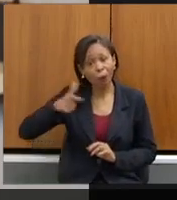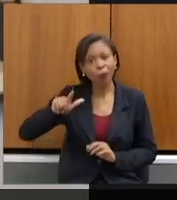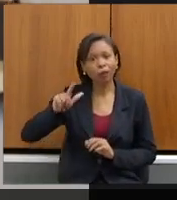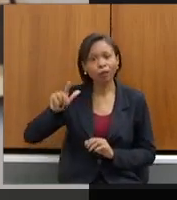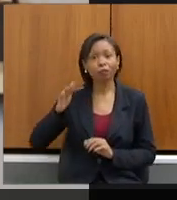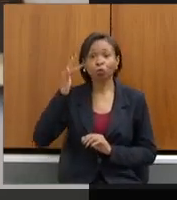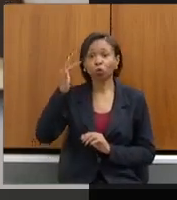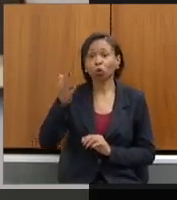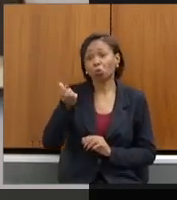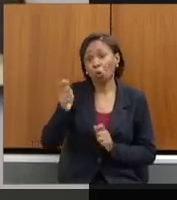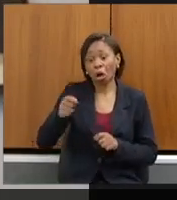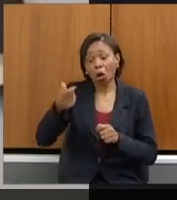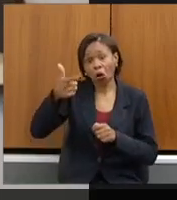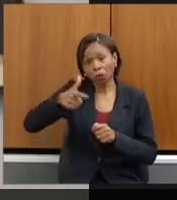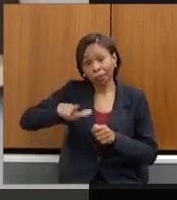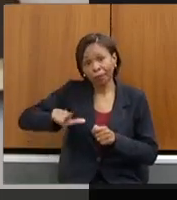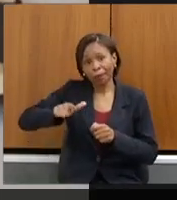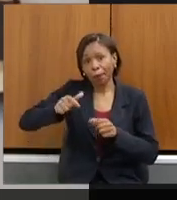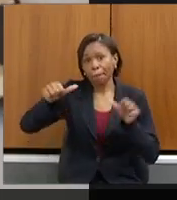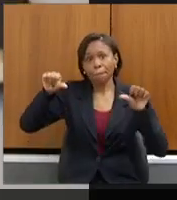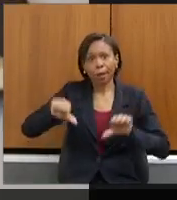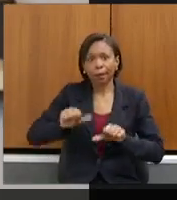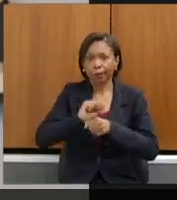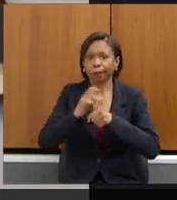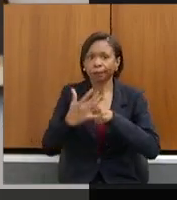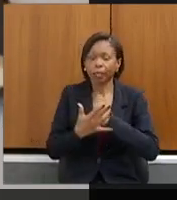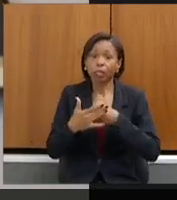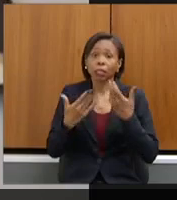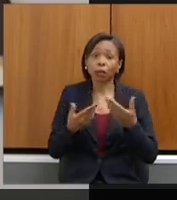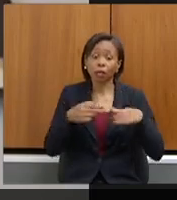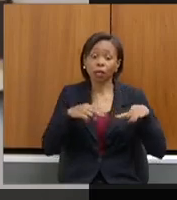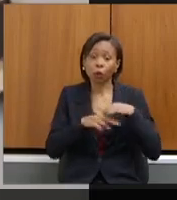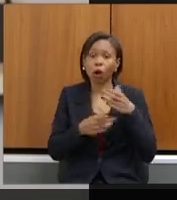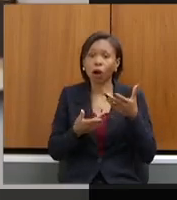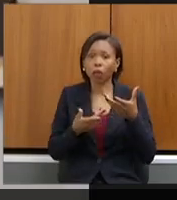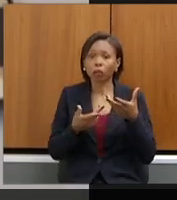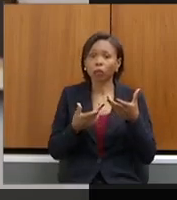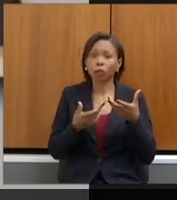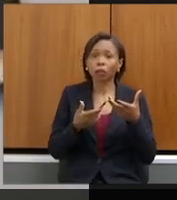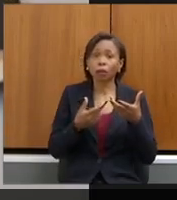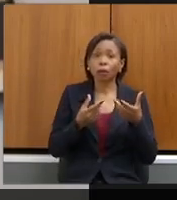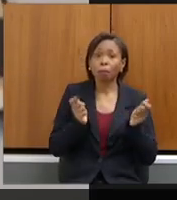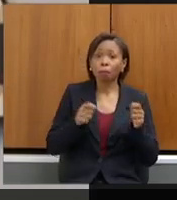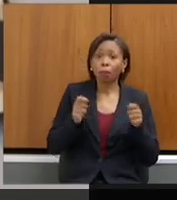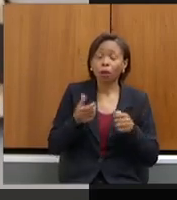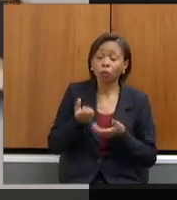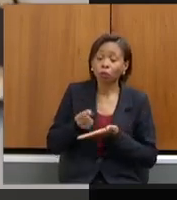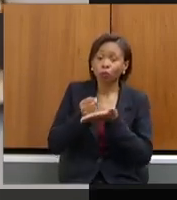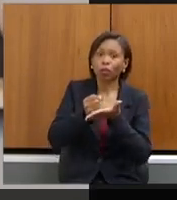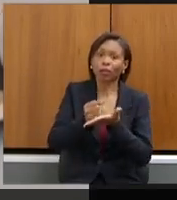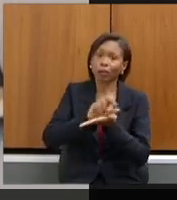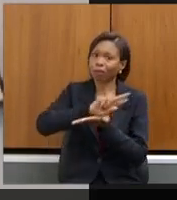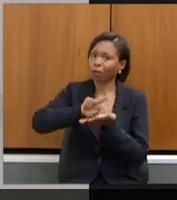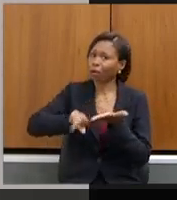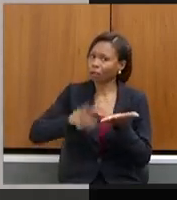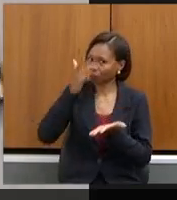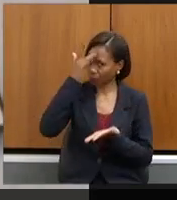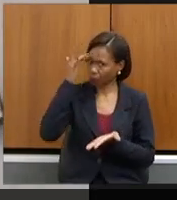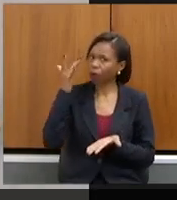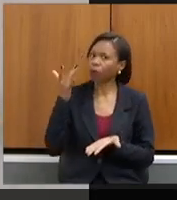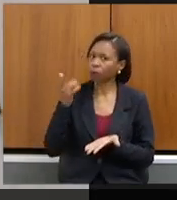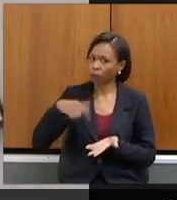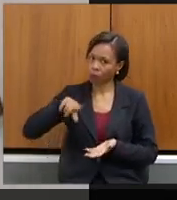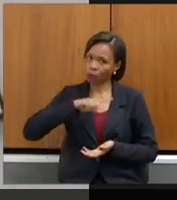onda que ninguém pode falar que não vai ter próxima onda e sua moto você vai poder salvar aí muitas vidas então nós temos que preparar não